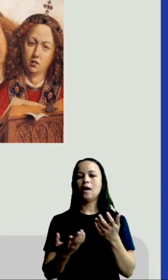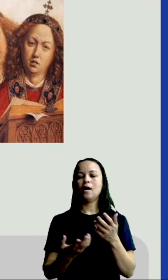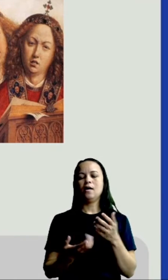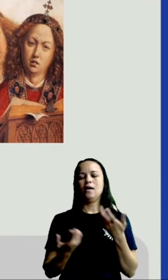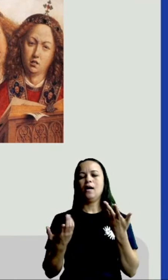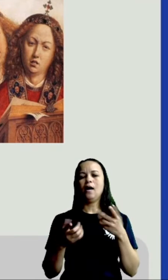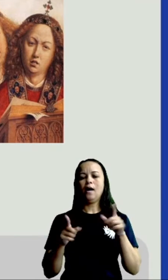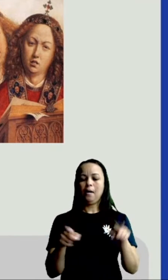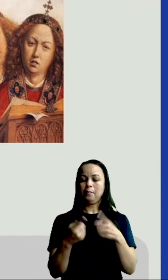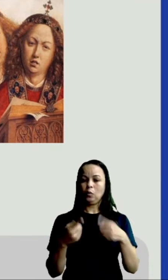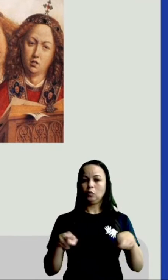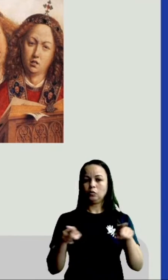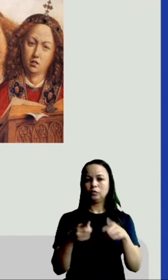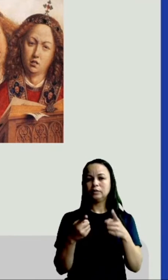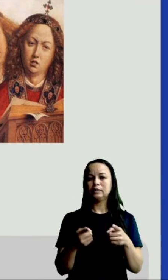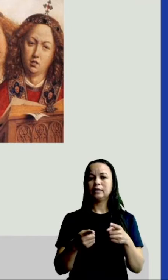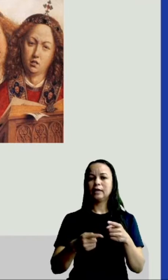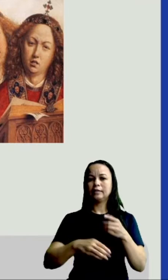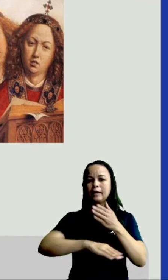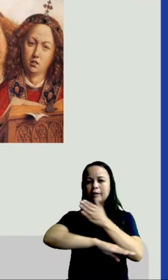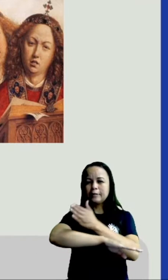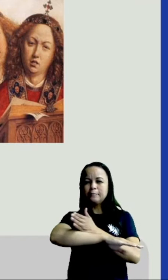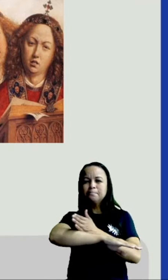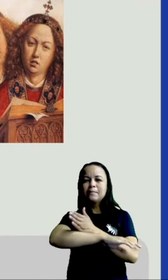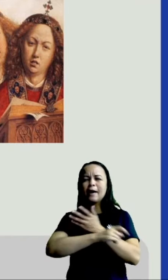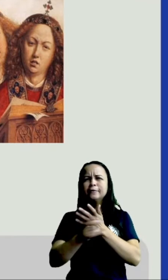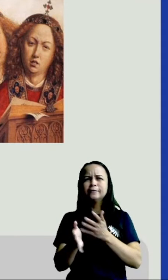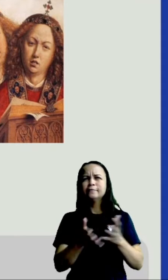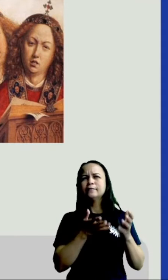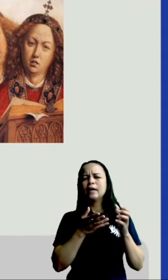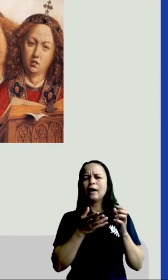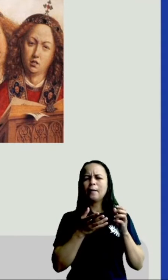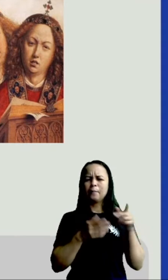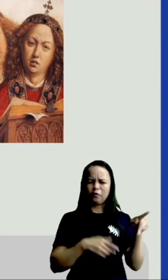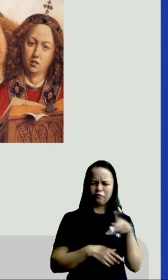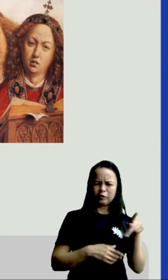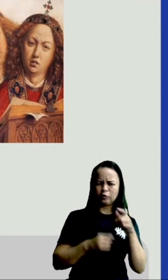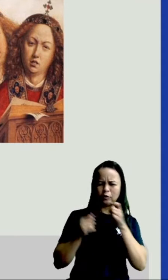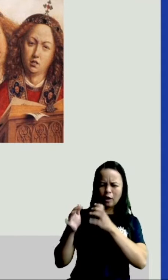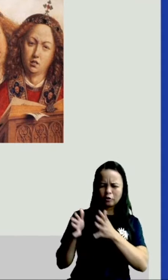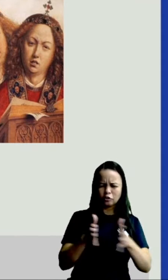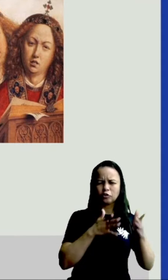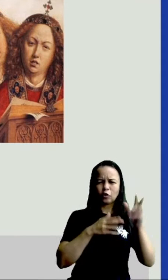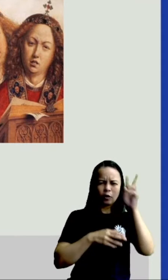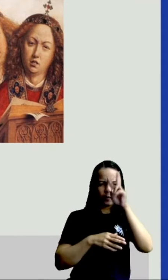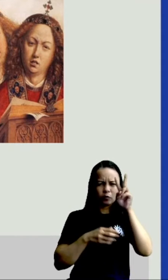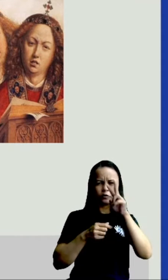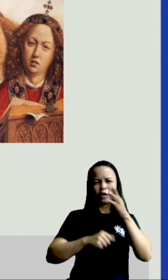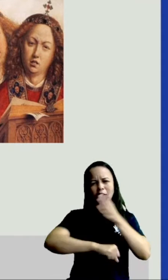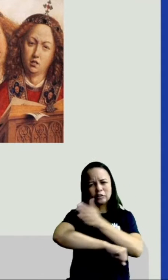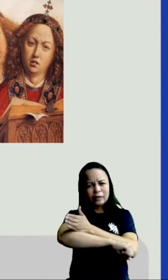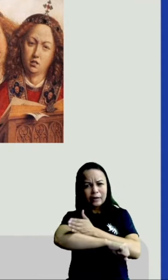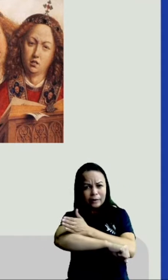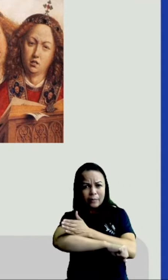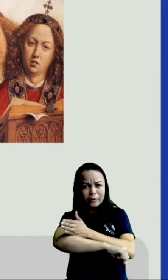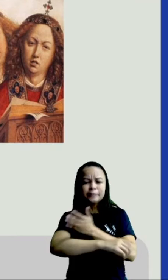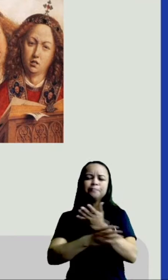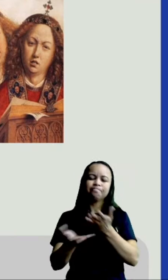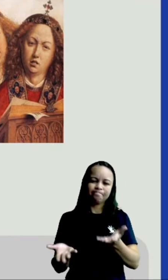Média se Raquel a senhora trouxe toda essa história da música a gente agora tá na idade média